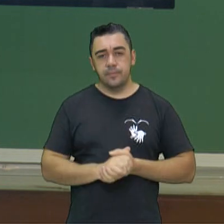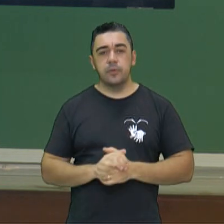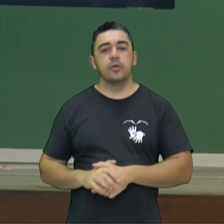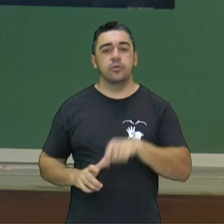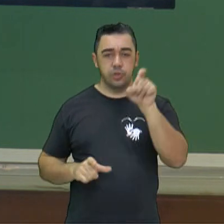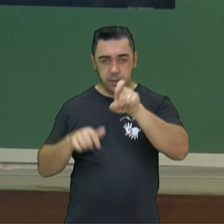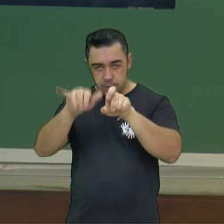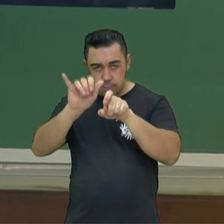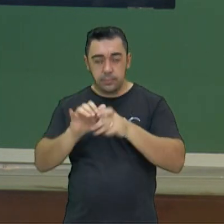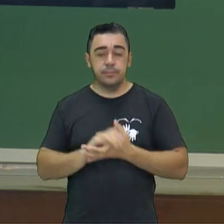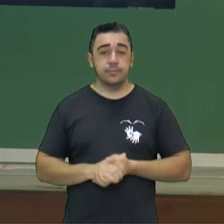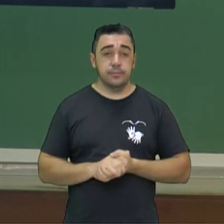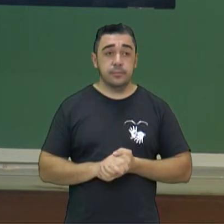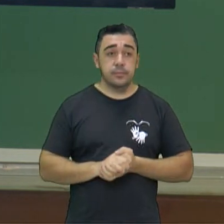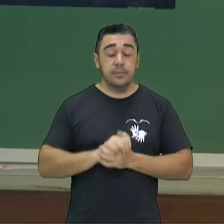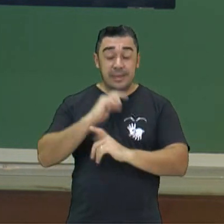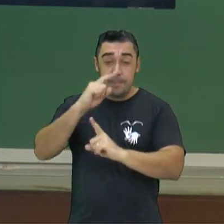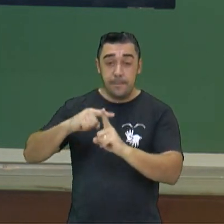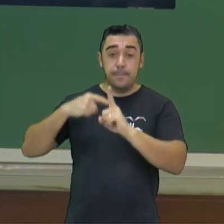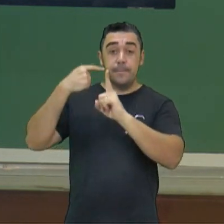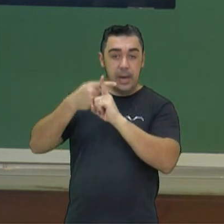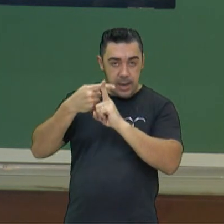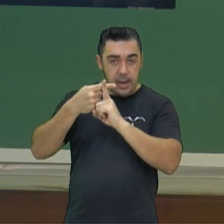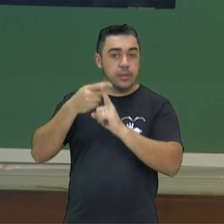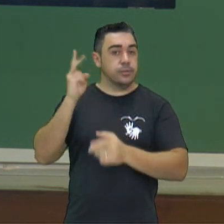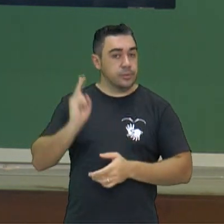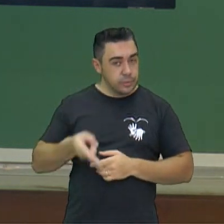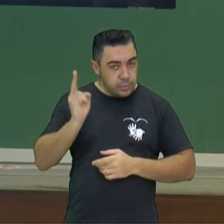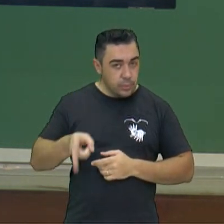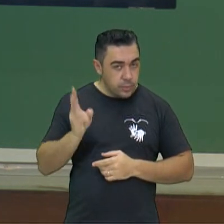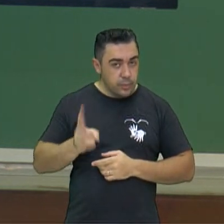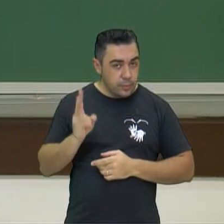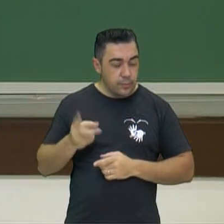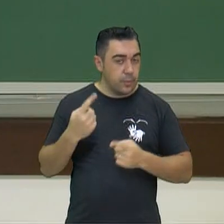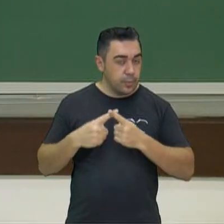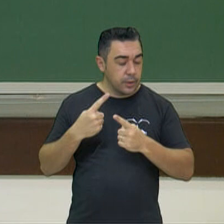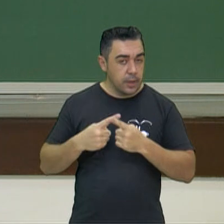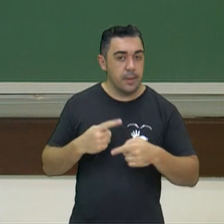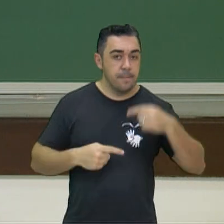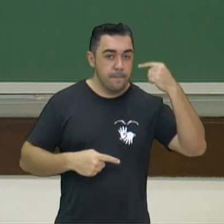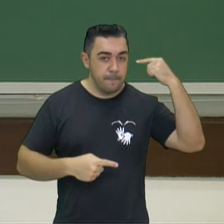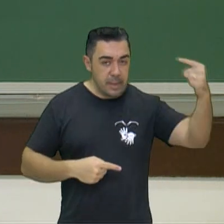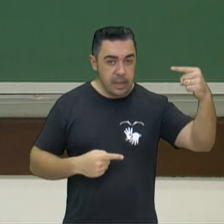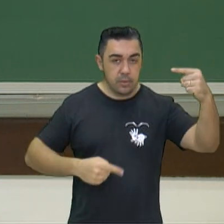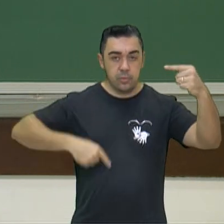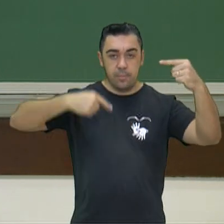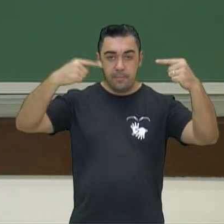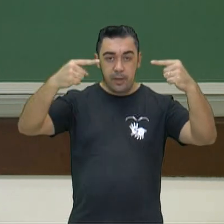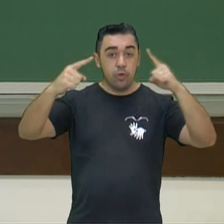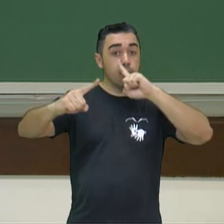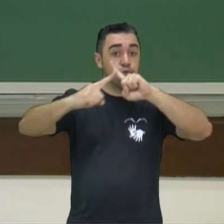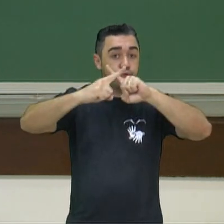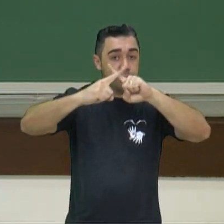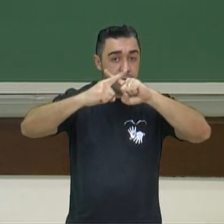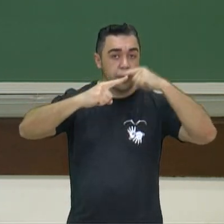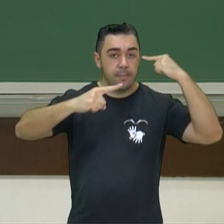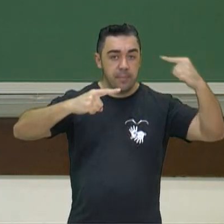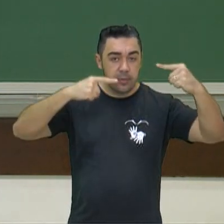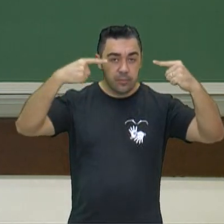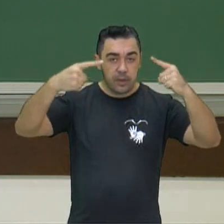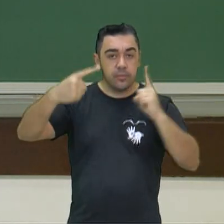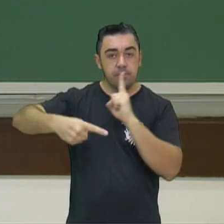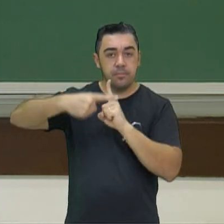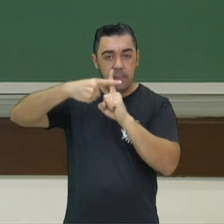y. E esse mais, de novo, batendo na mesma tecla, para vocês não esquecerem, esse mais sempre será mais. Mais o